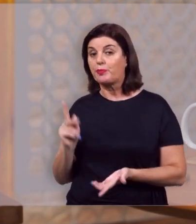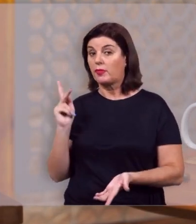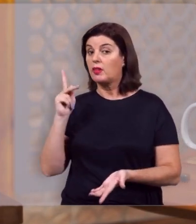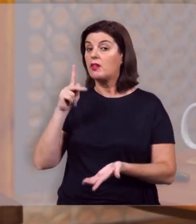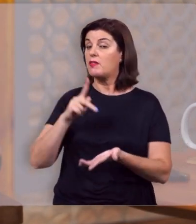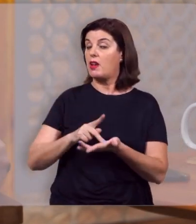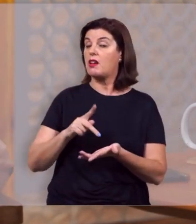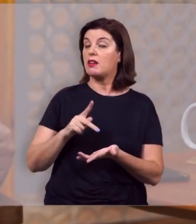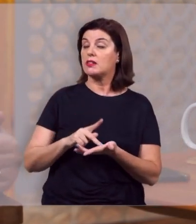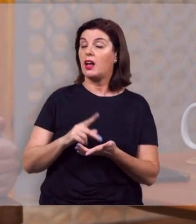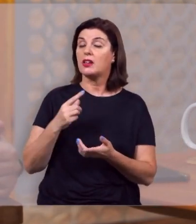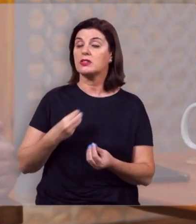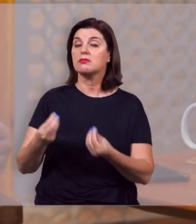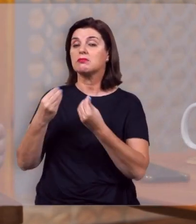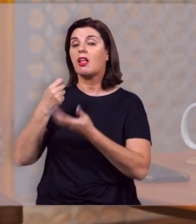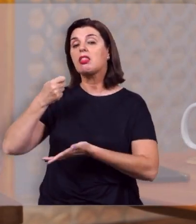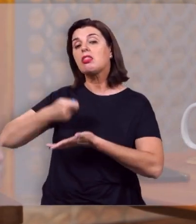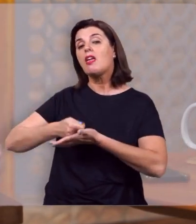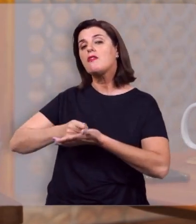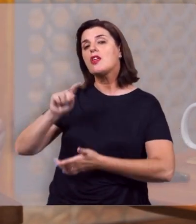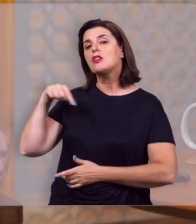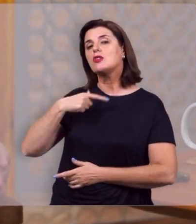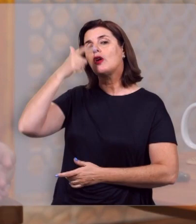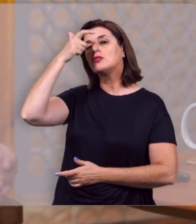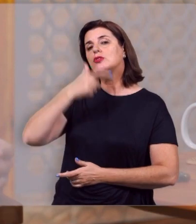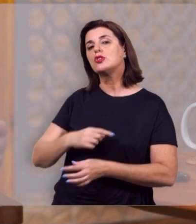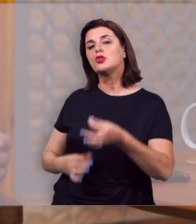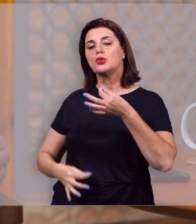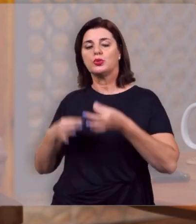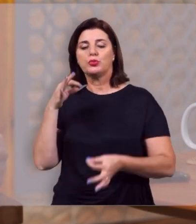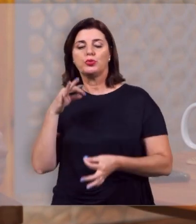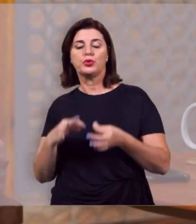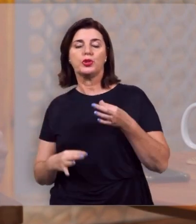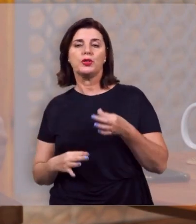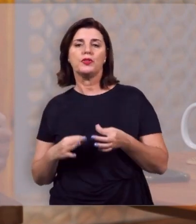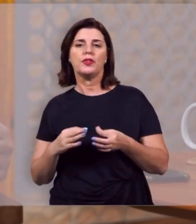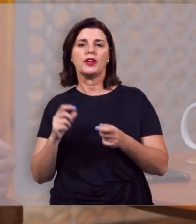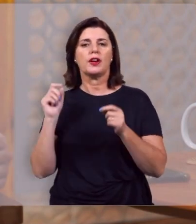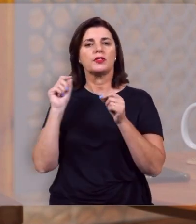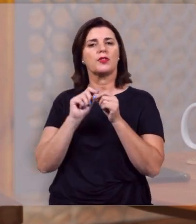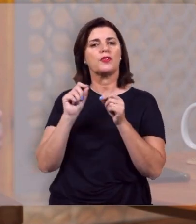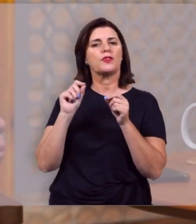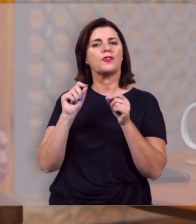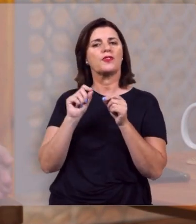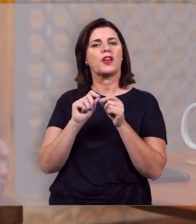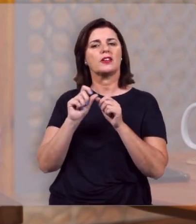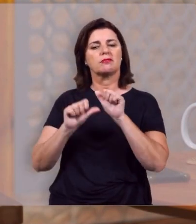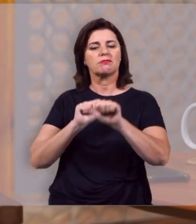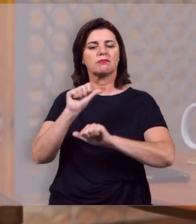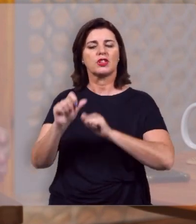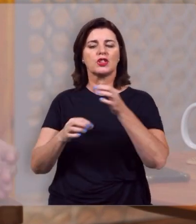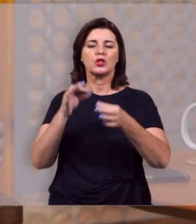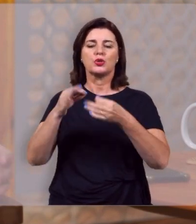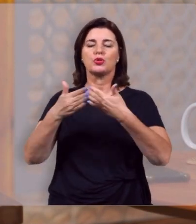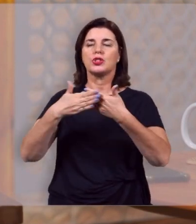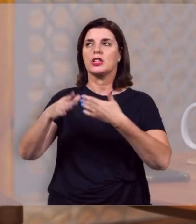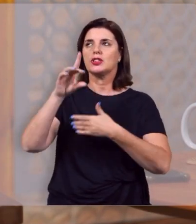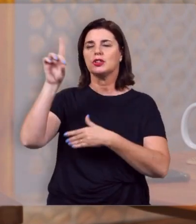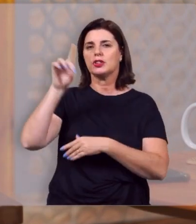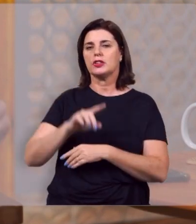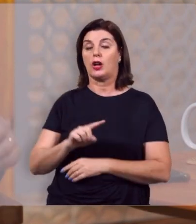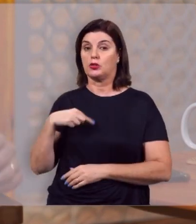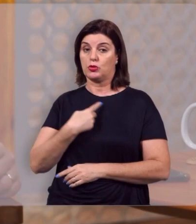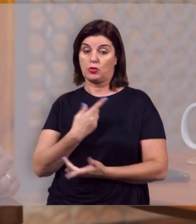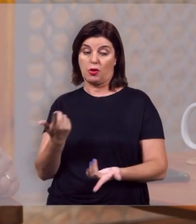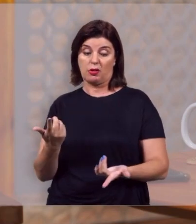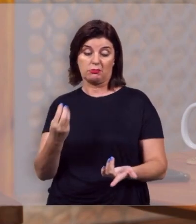de fato é aquilo que nos define, nos justificando, ou seja, nos fazendo justos diante de Deus.